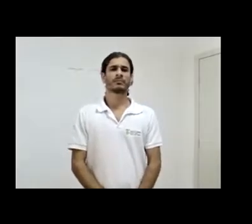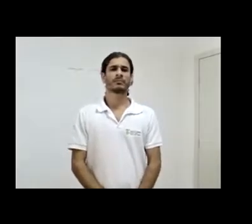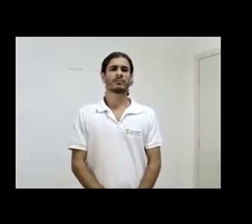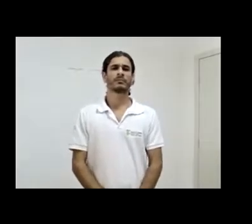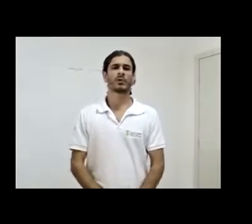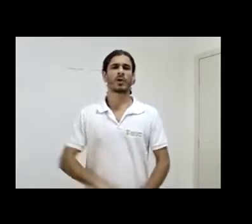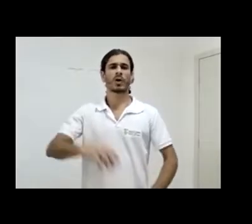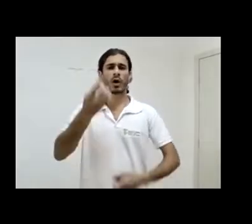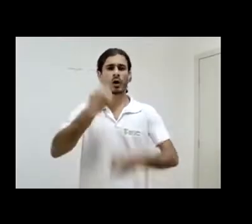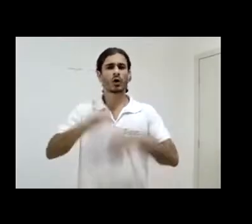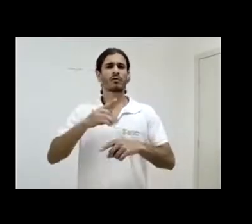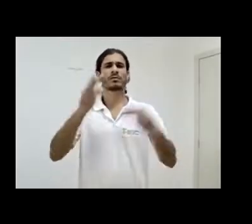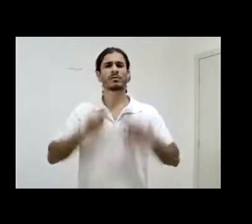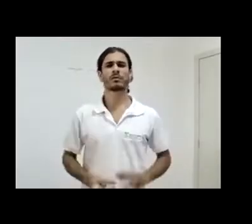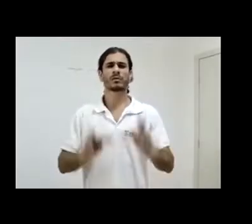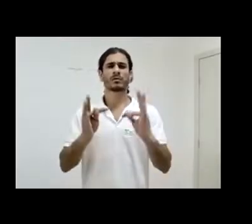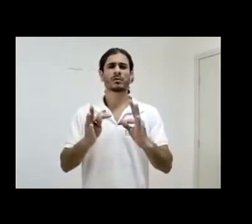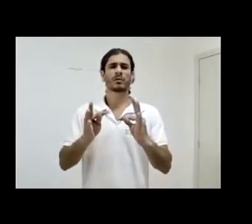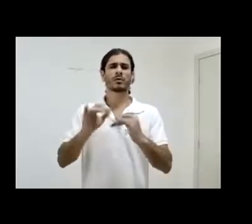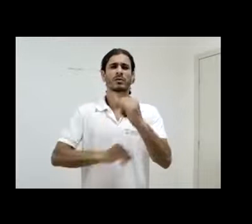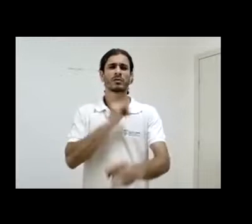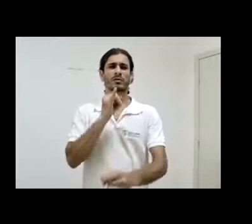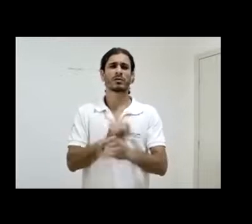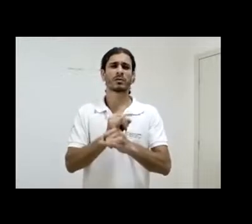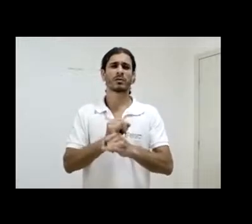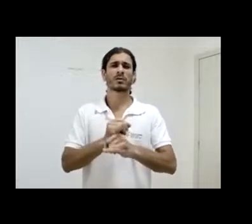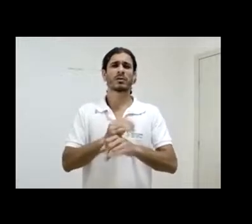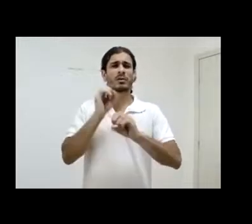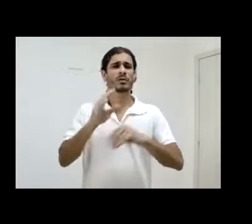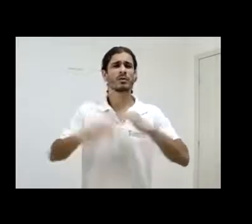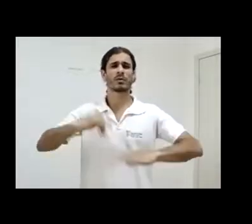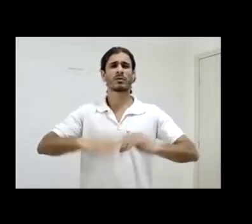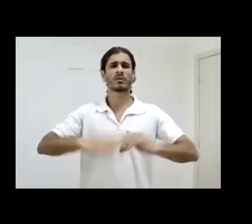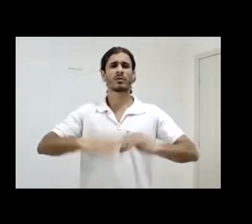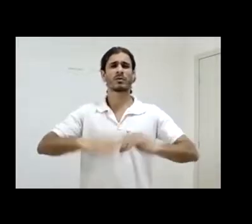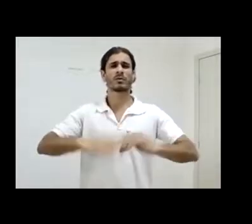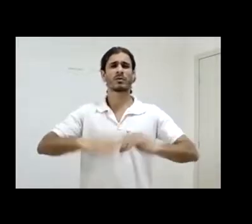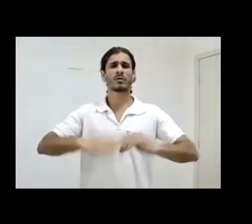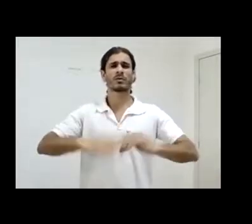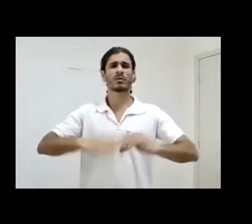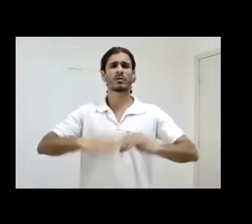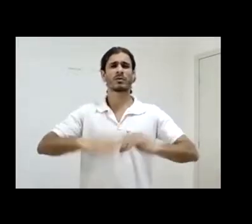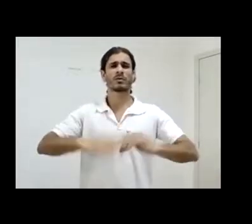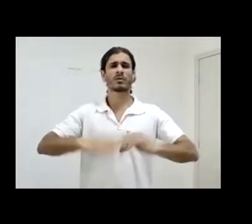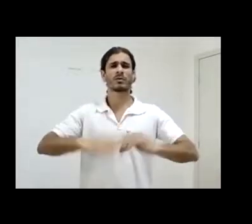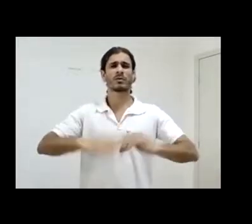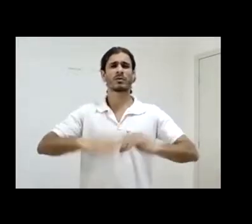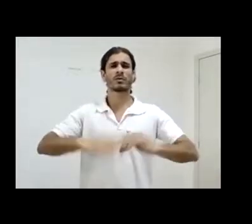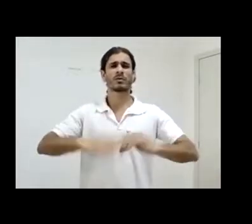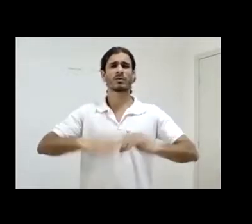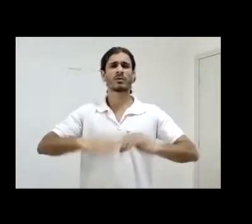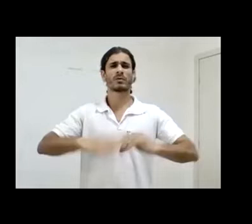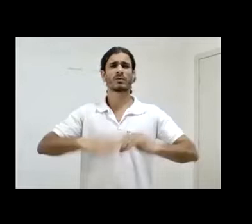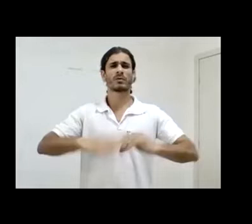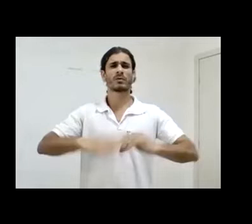técnicos no Instituto Federal do Espírito Santo. Ela é orientada da professora Marise e da professora Daniele Sonderman.